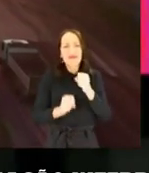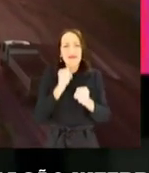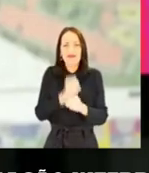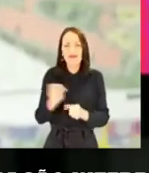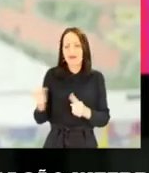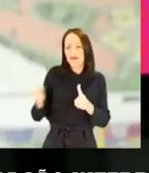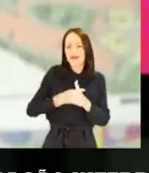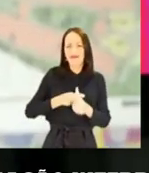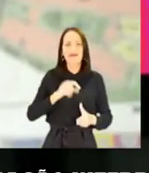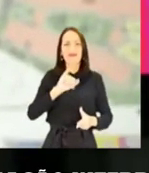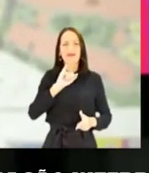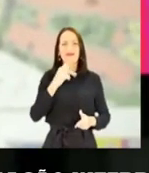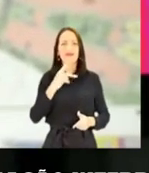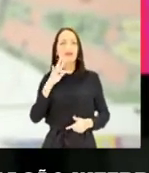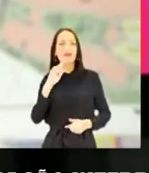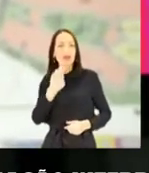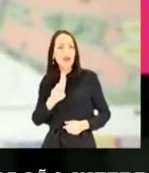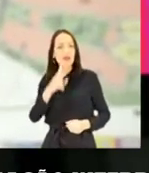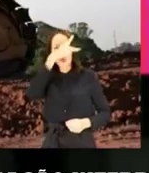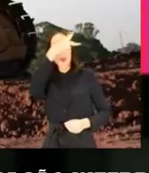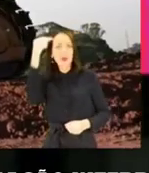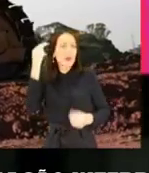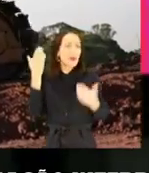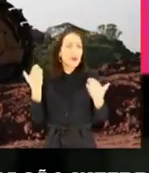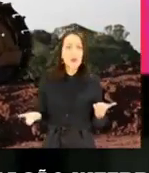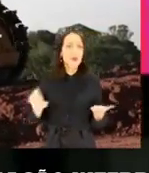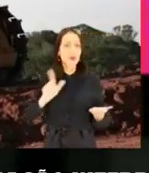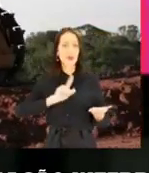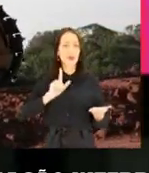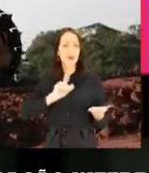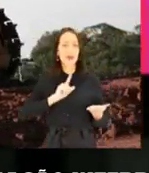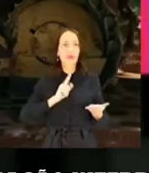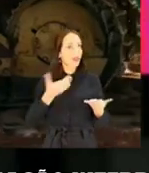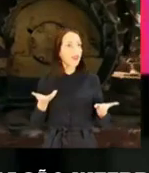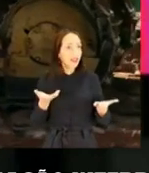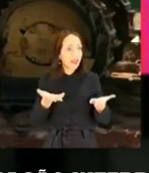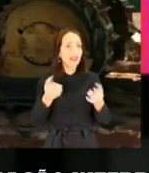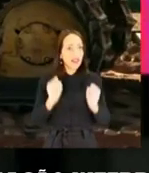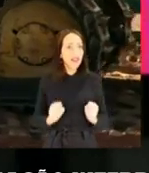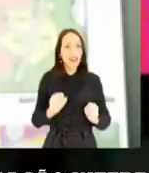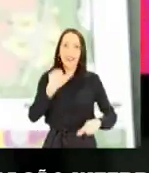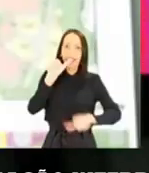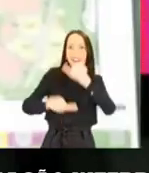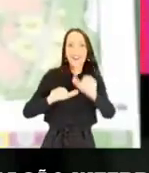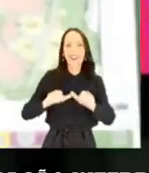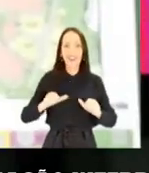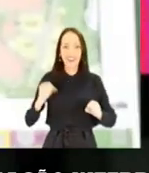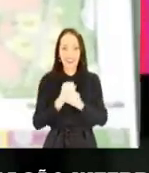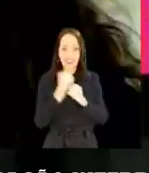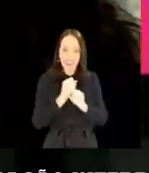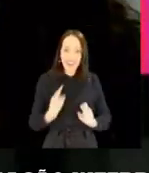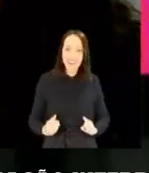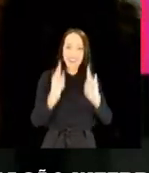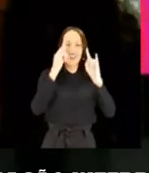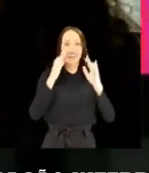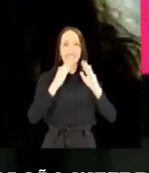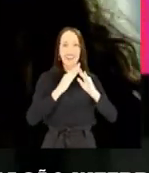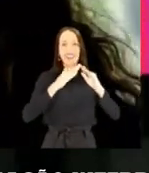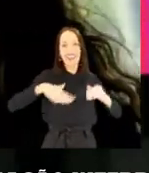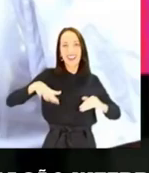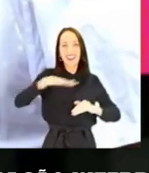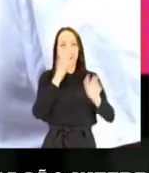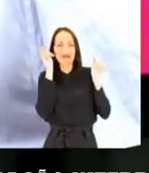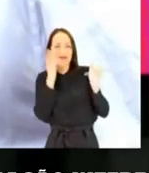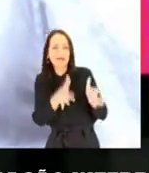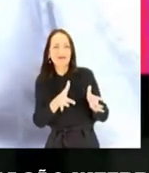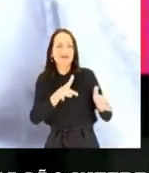anos. Tinha dívida de IPTU com a prefeitura. Foi meio que um negócio simbólico para dizer, olha, isso aqui precisa virar casa. Isso aqui está abandonado.